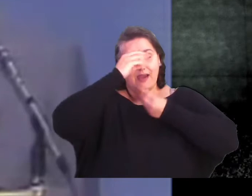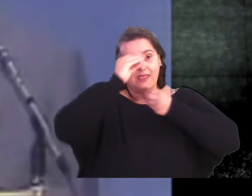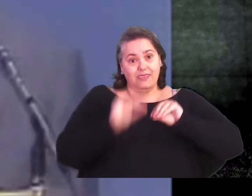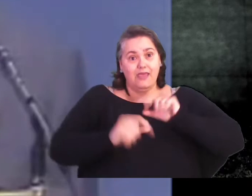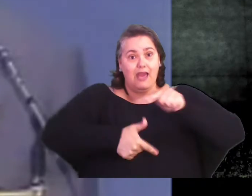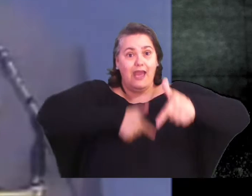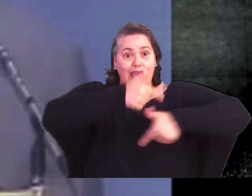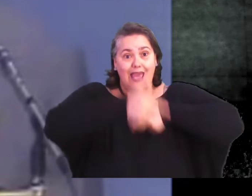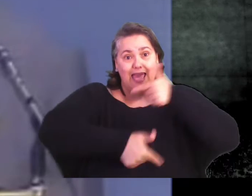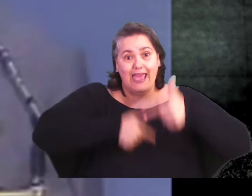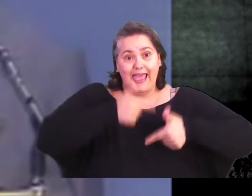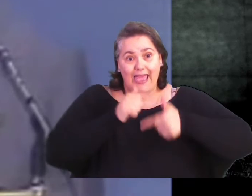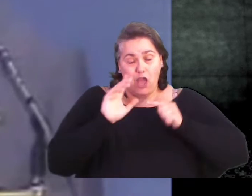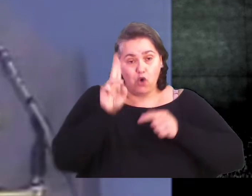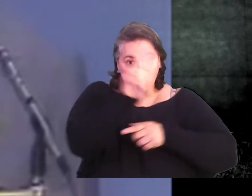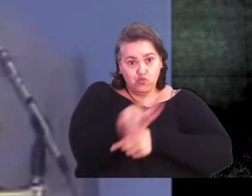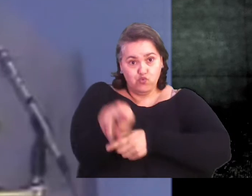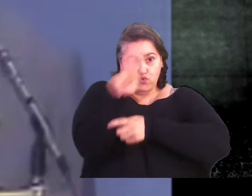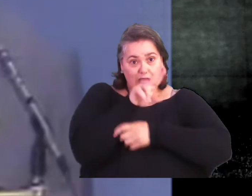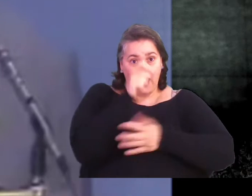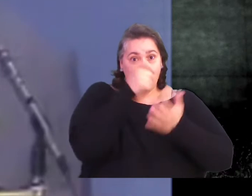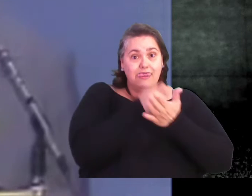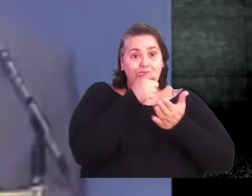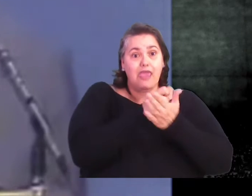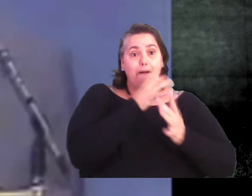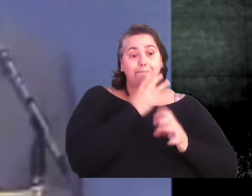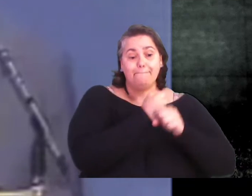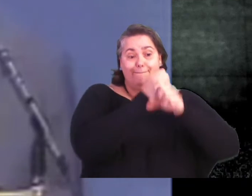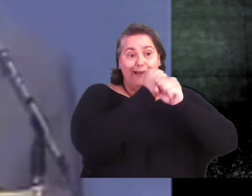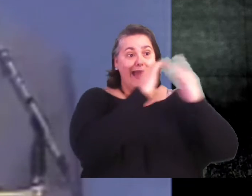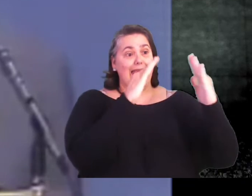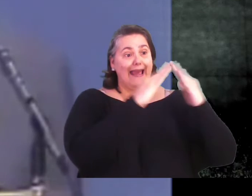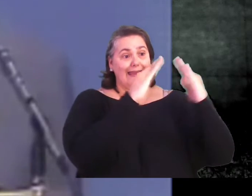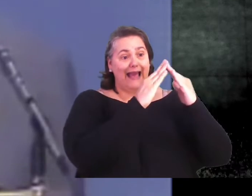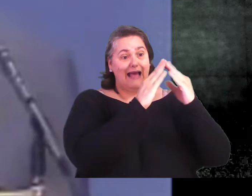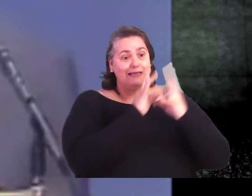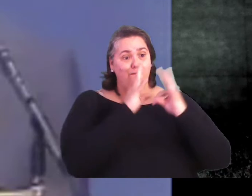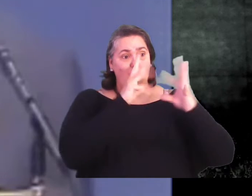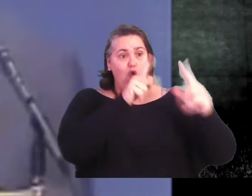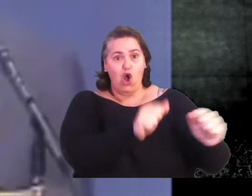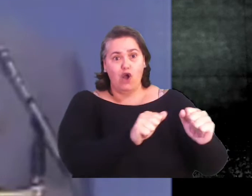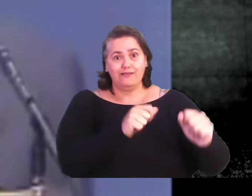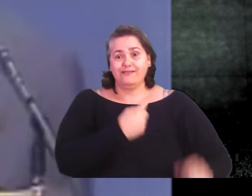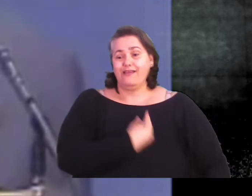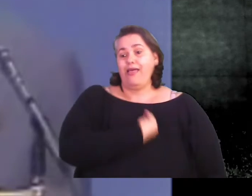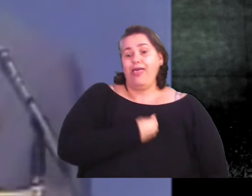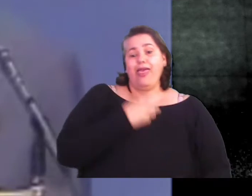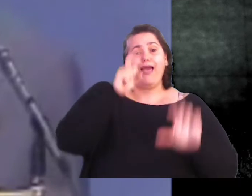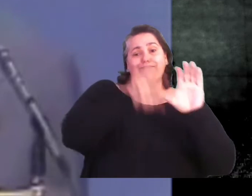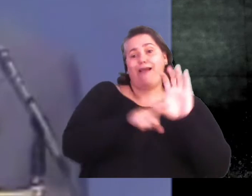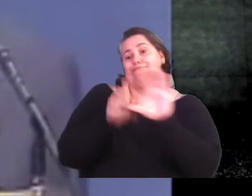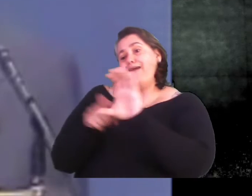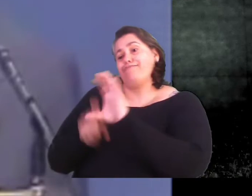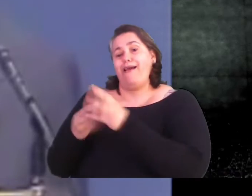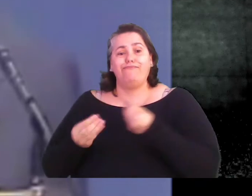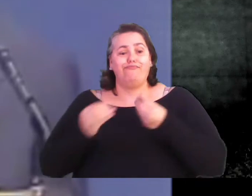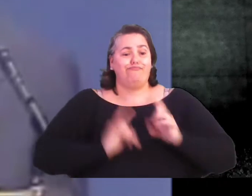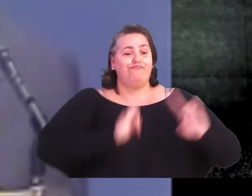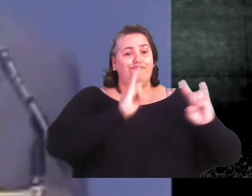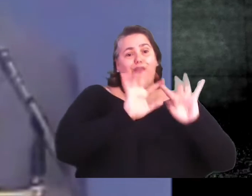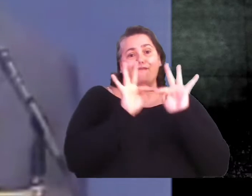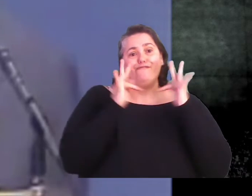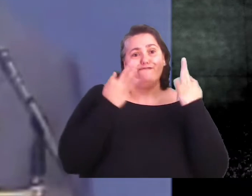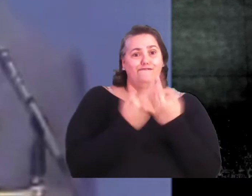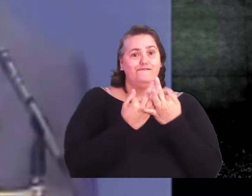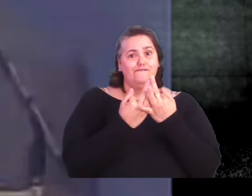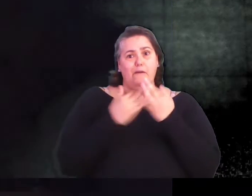do trabalhador, sejam utilizados rigorosamente na construção de casas populares, e não para financiar apartamentos e casas para as famílias